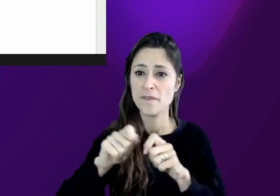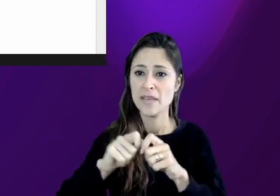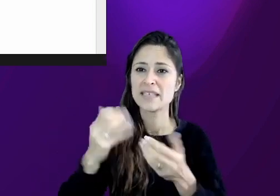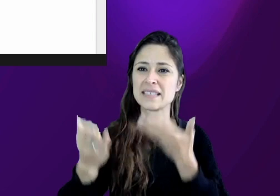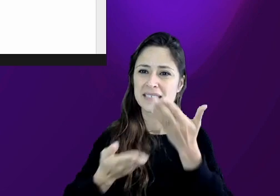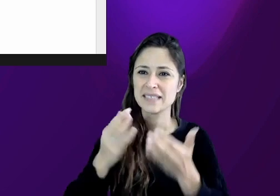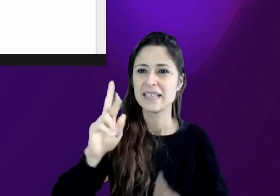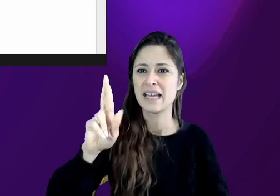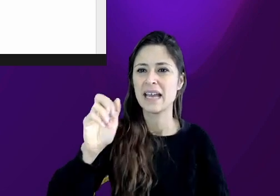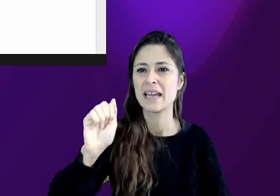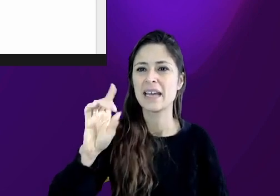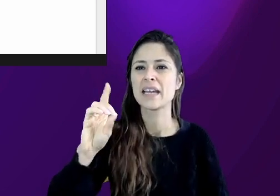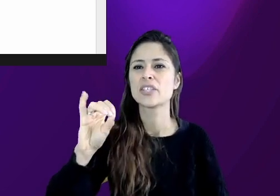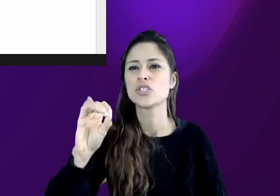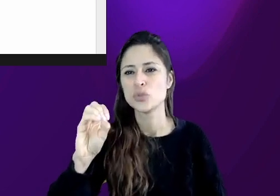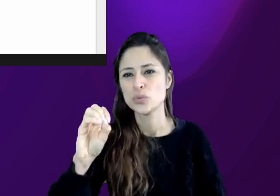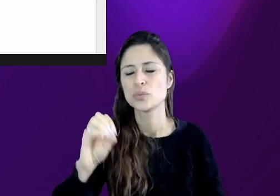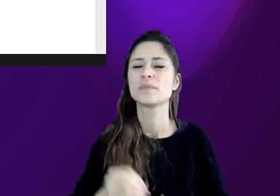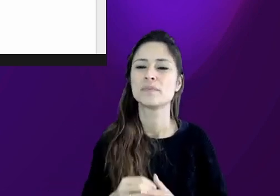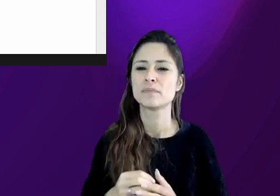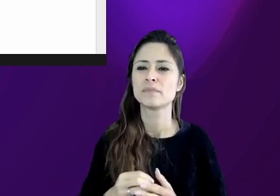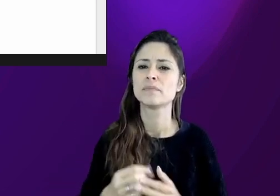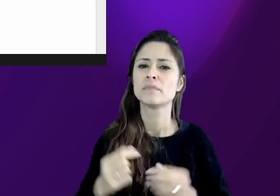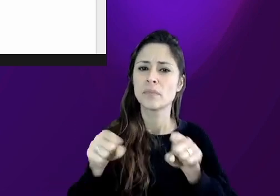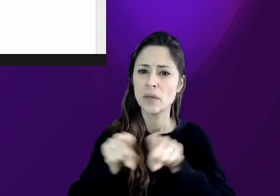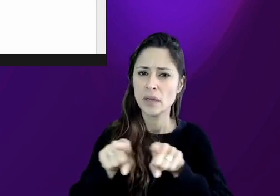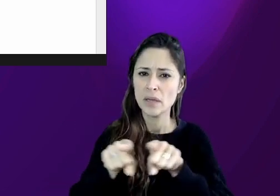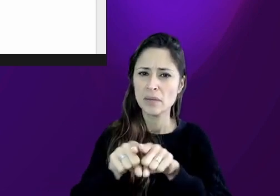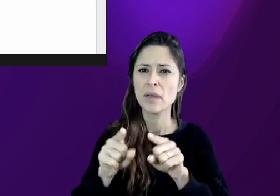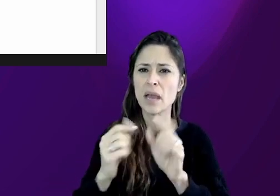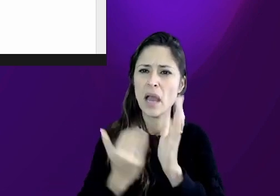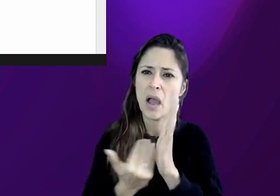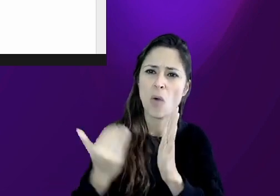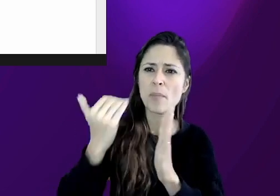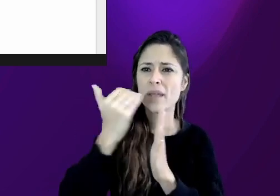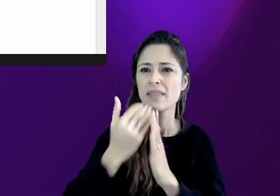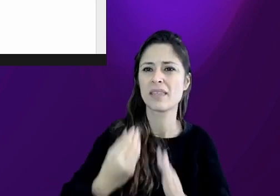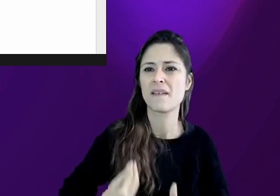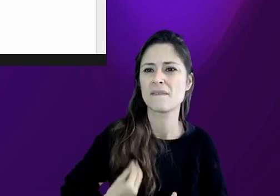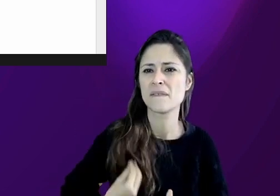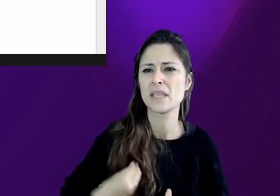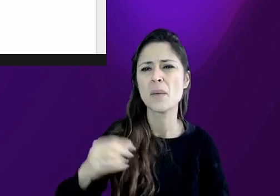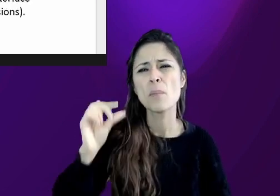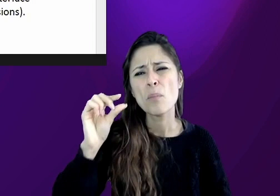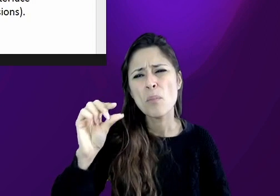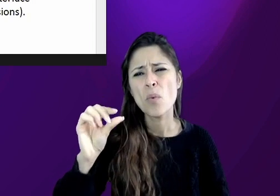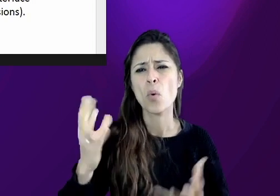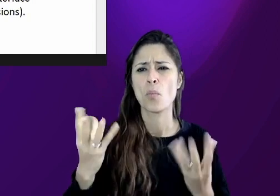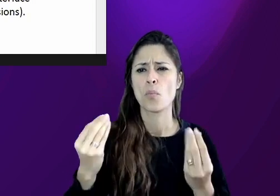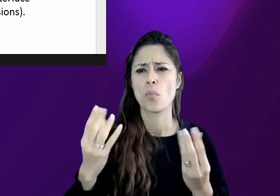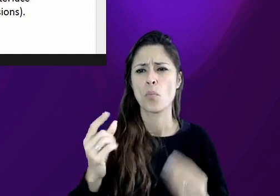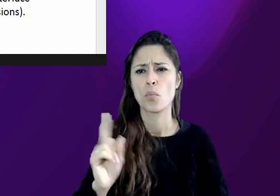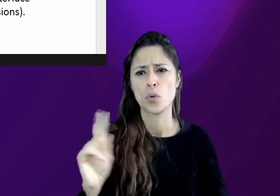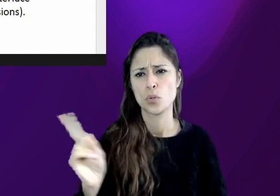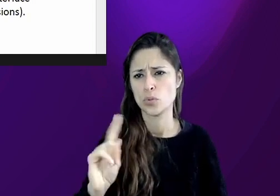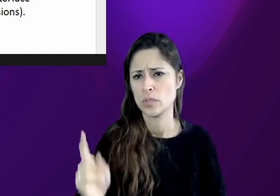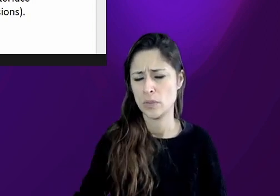radioquimioterapia perioperatória, com um discreto aumento de sobrevida aqui, mas que não foi estatisticamente significativo, tá?